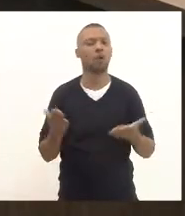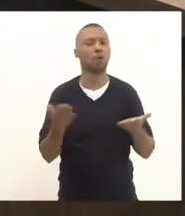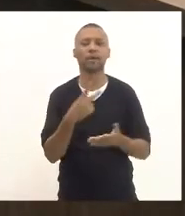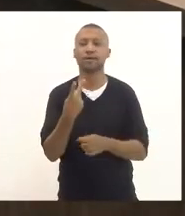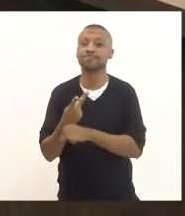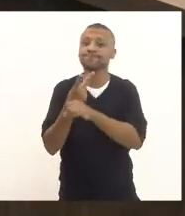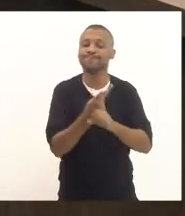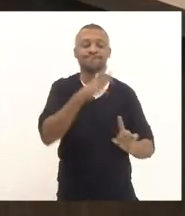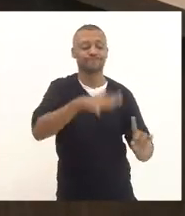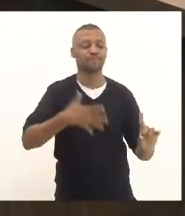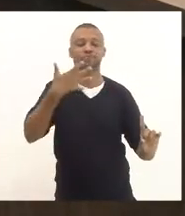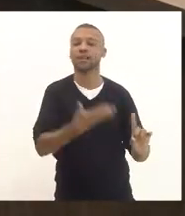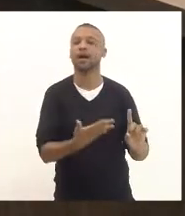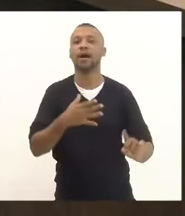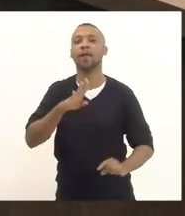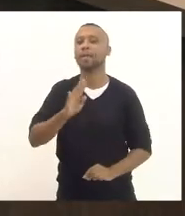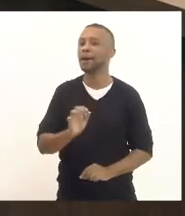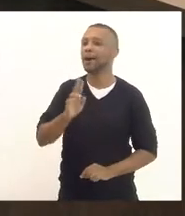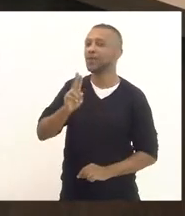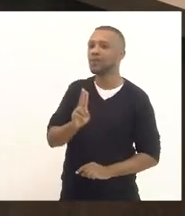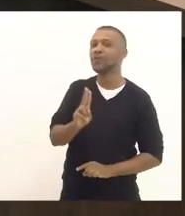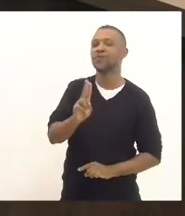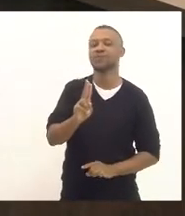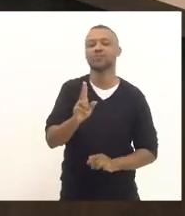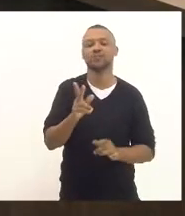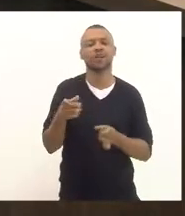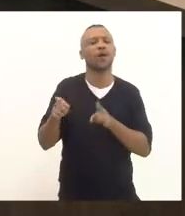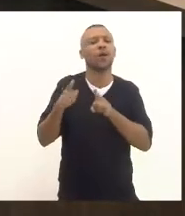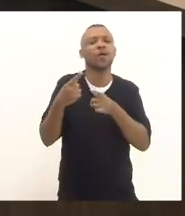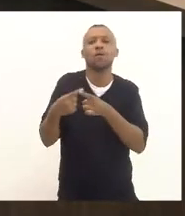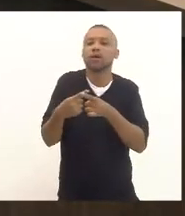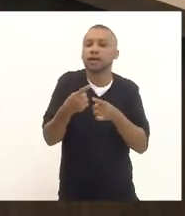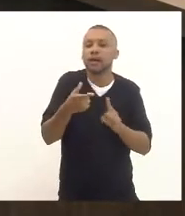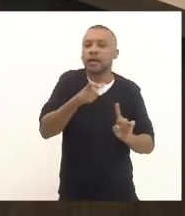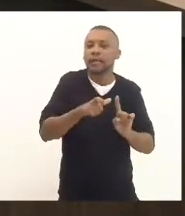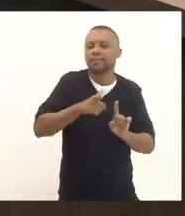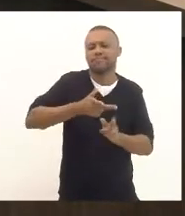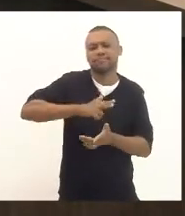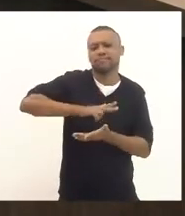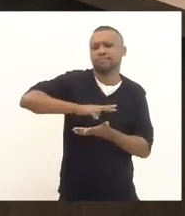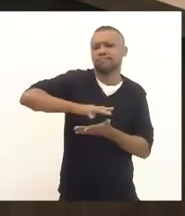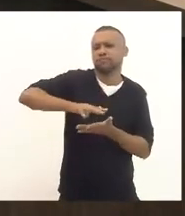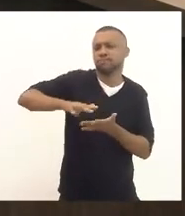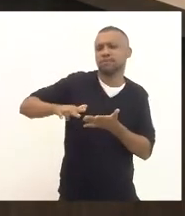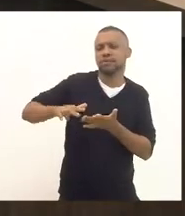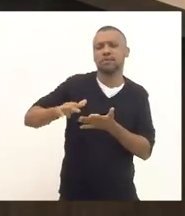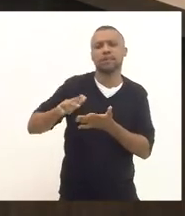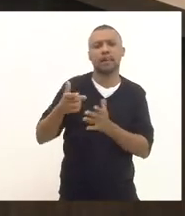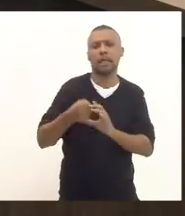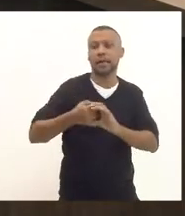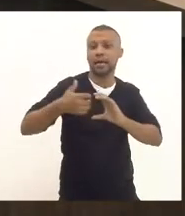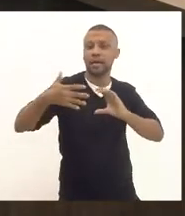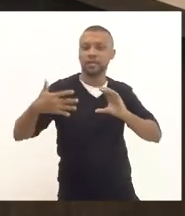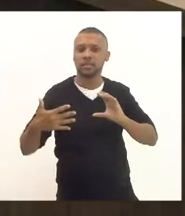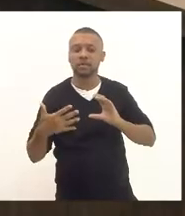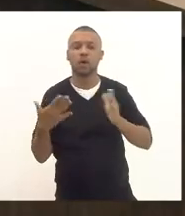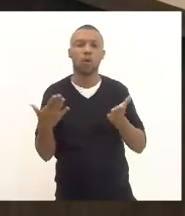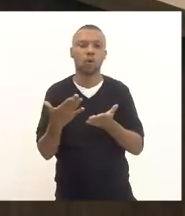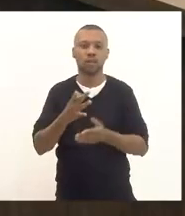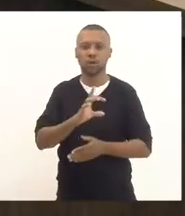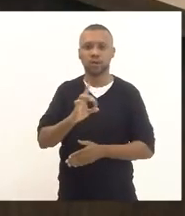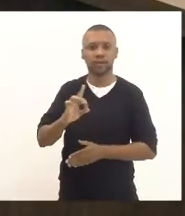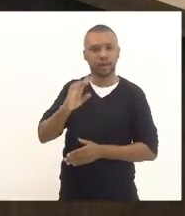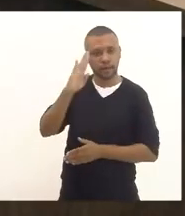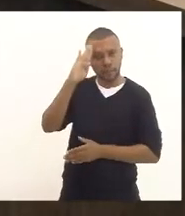premiar babo Deputado Márcio Pacheco porque ele dentre muitas atribuições hoje cor o